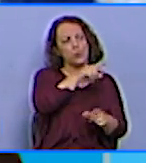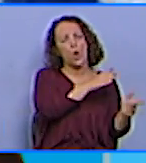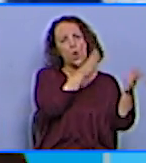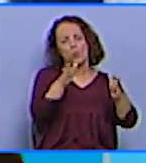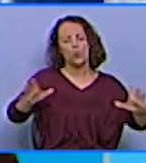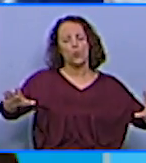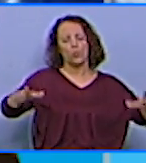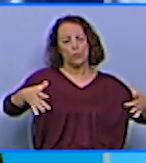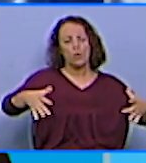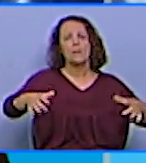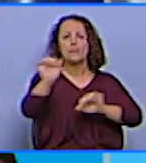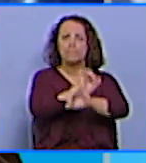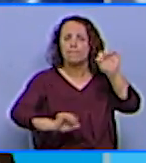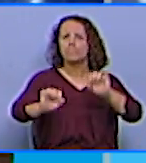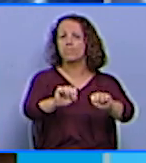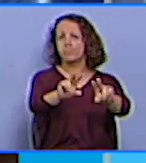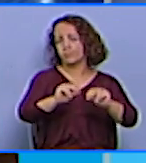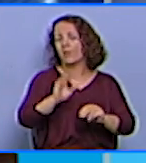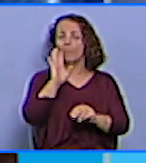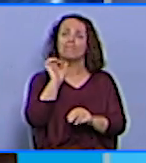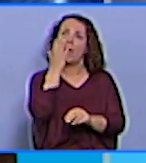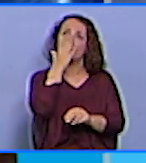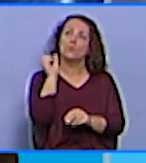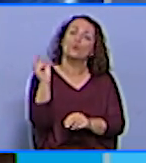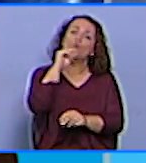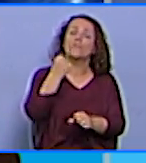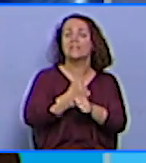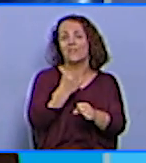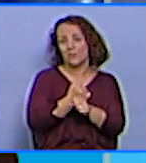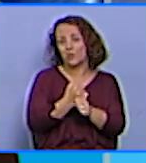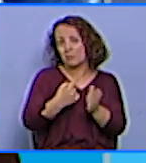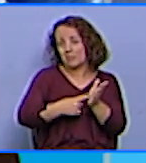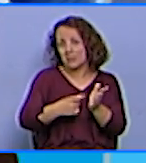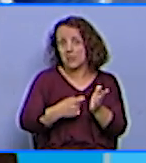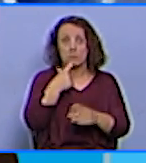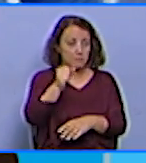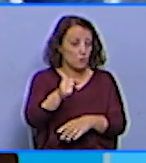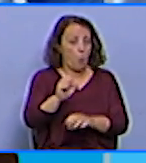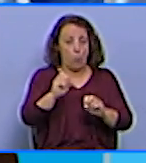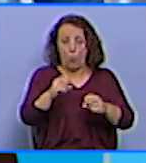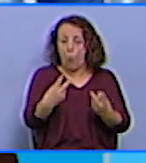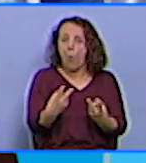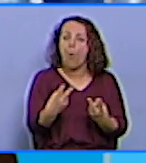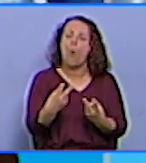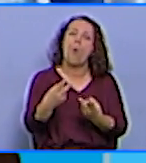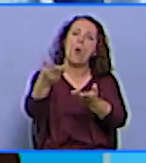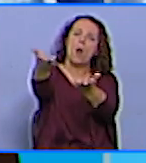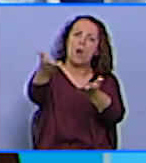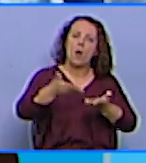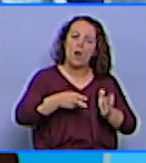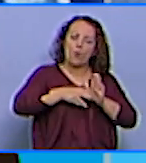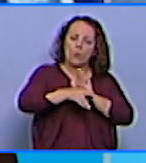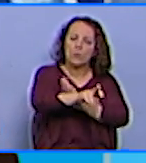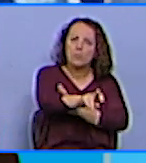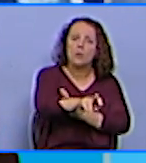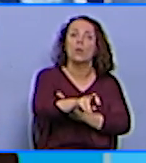nesse sentido, ou seja, é um serviço. Há um novo serviço que é necessário agora. Ou mesmo até no acolhimento que